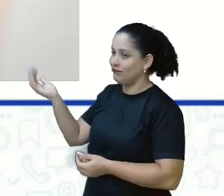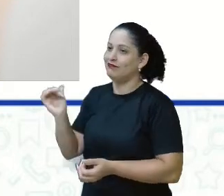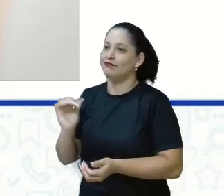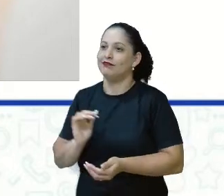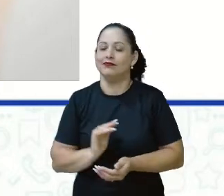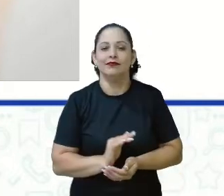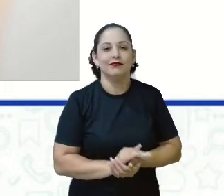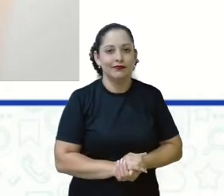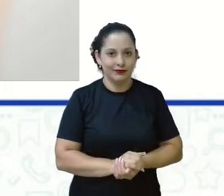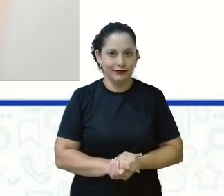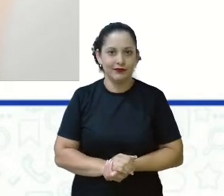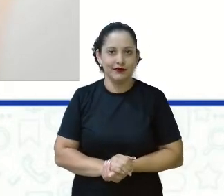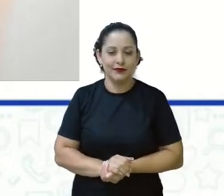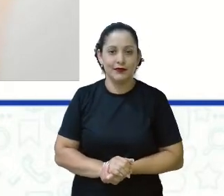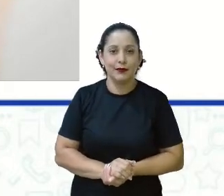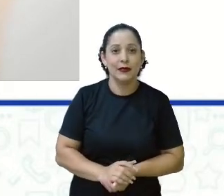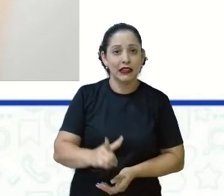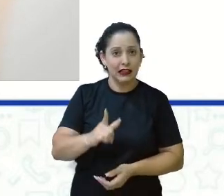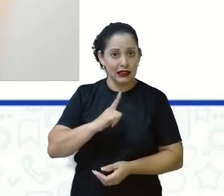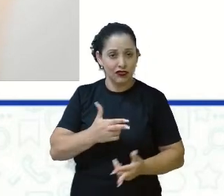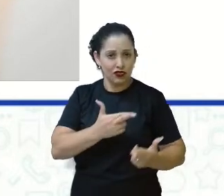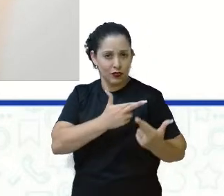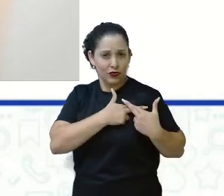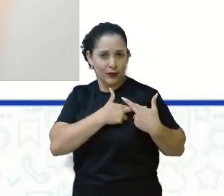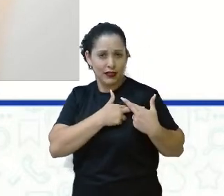são responsáveis pelas baixas frequências.